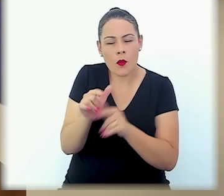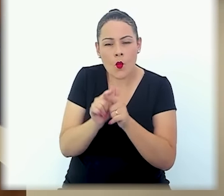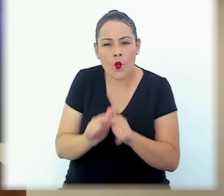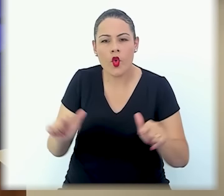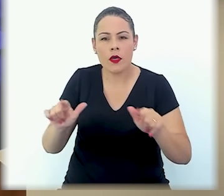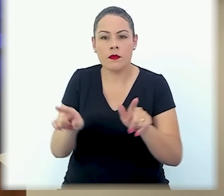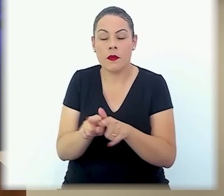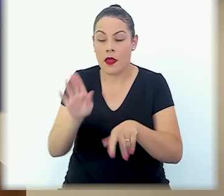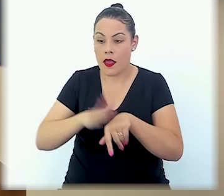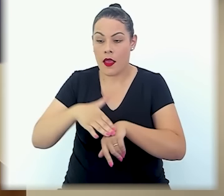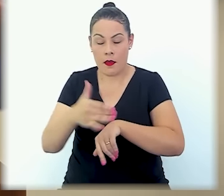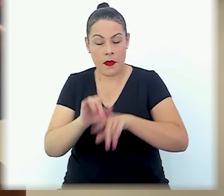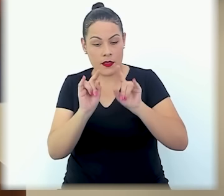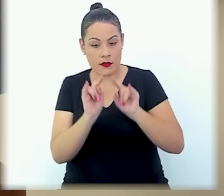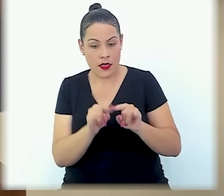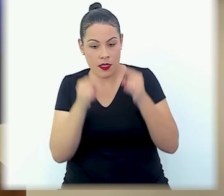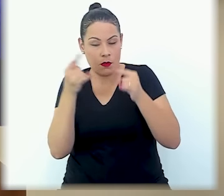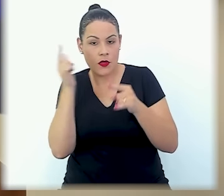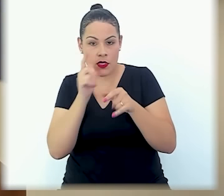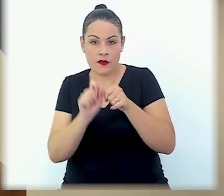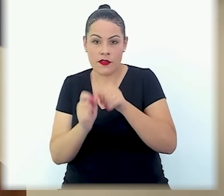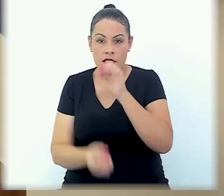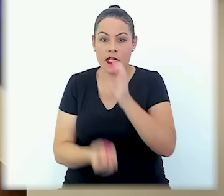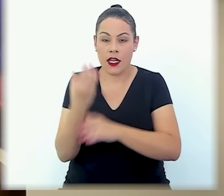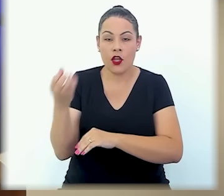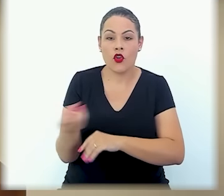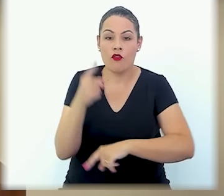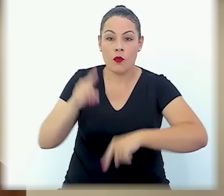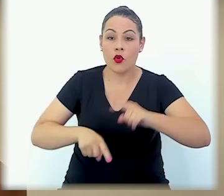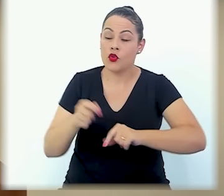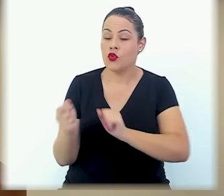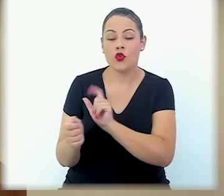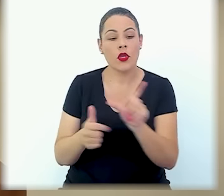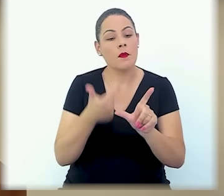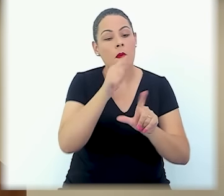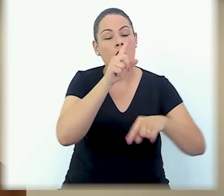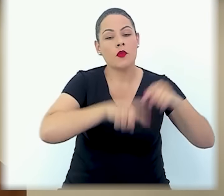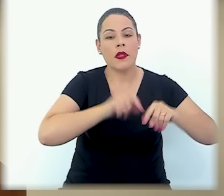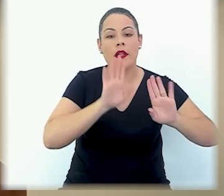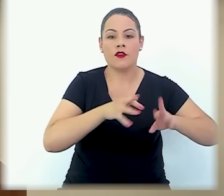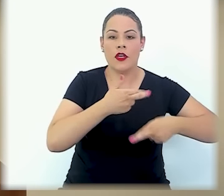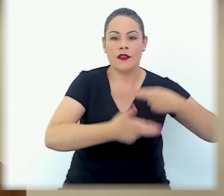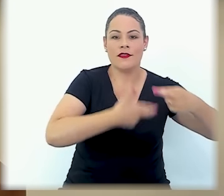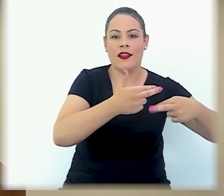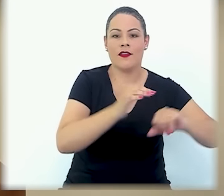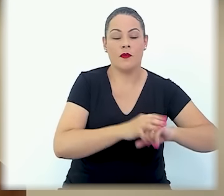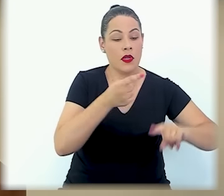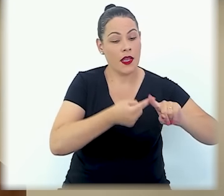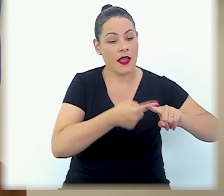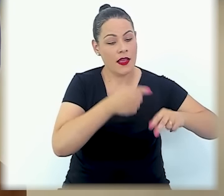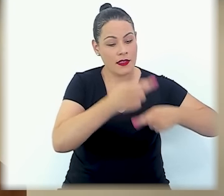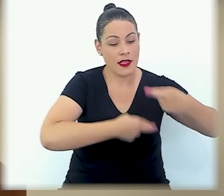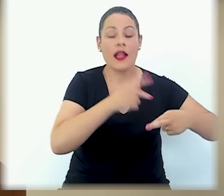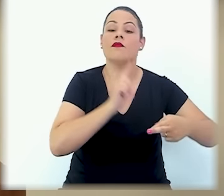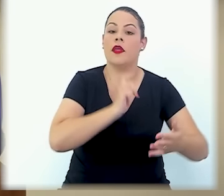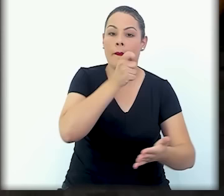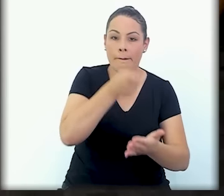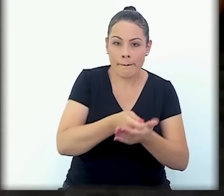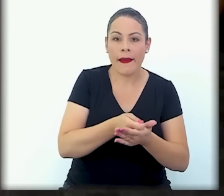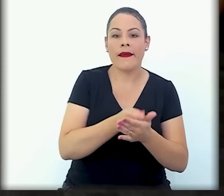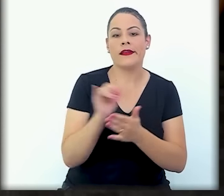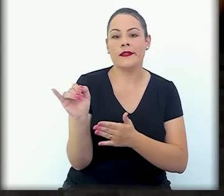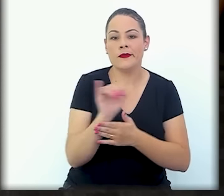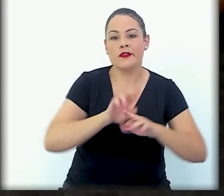é mais em conta, né? Ela é mais atrativa para fazer novos produtos do que a reciclada. A reciclada paga bitributação, paga PIS